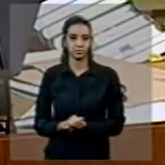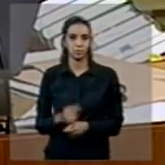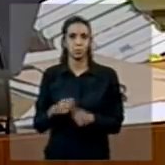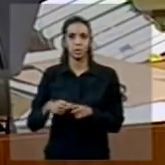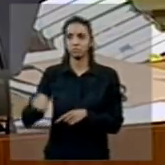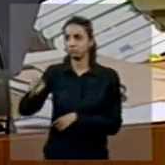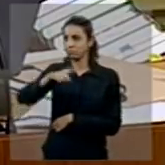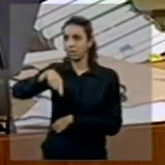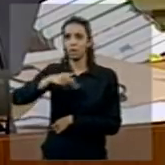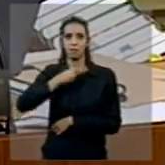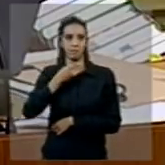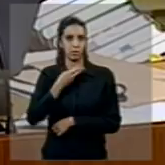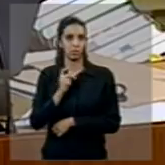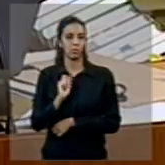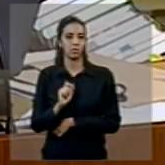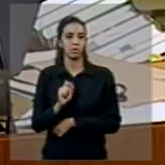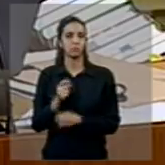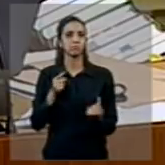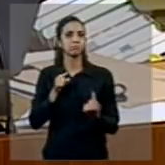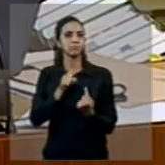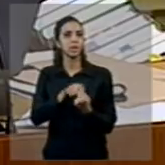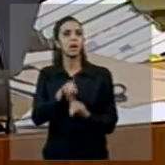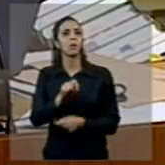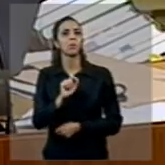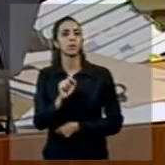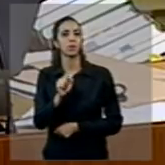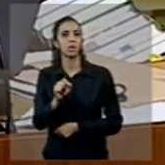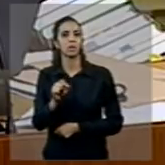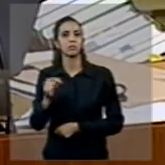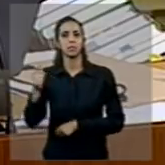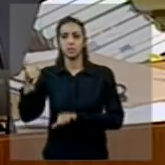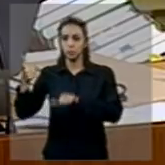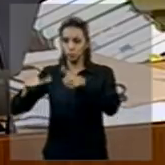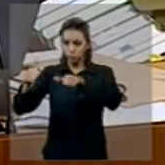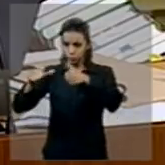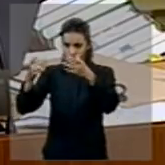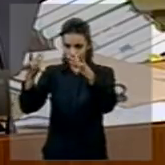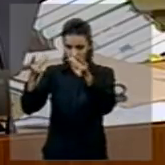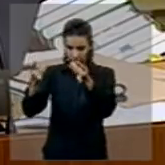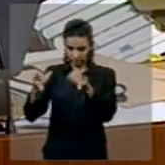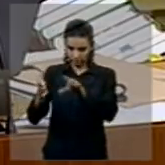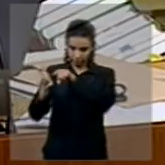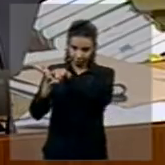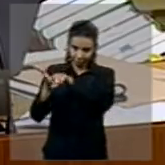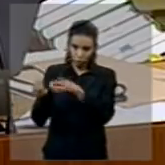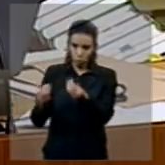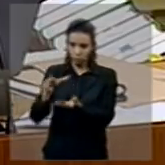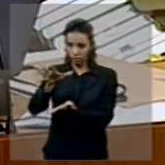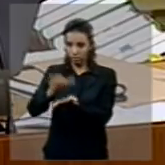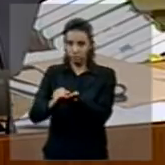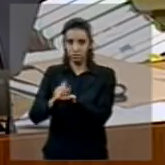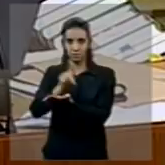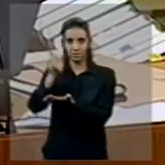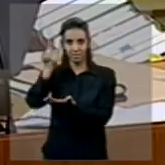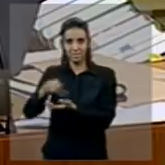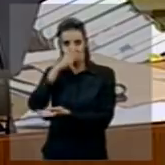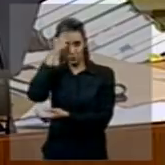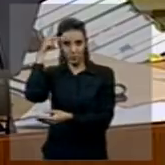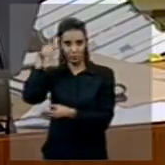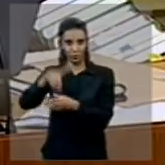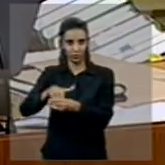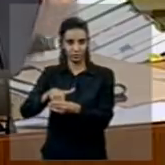aqui, objetiva a atualização e a depuração do registro dos cidadãos aptos a